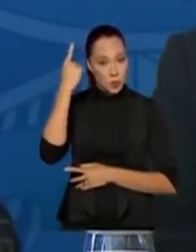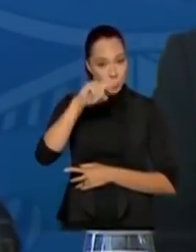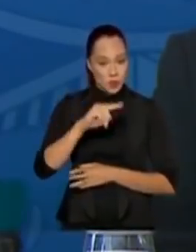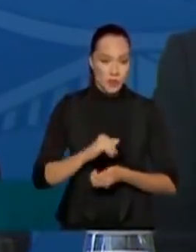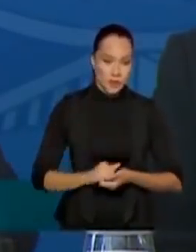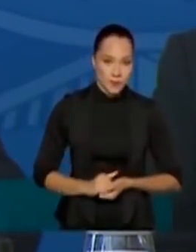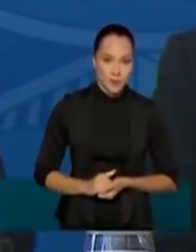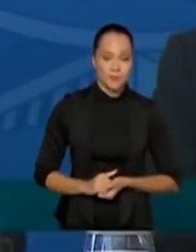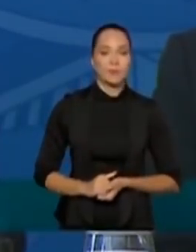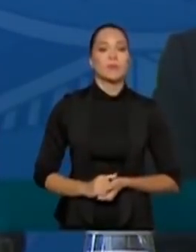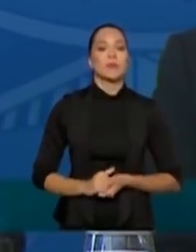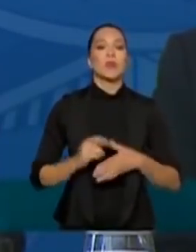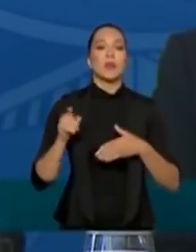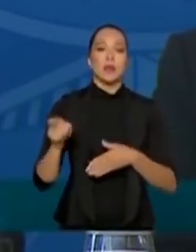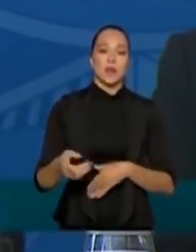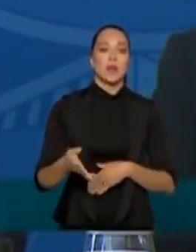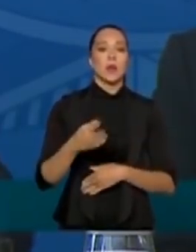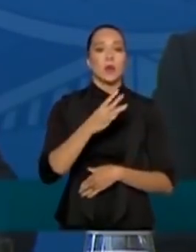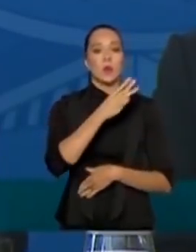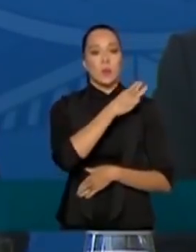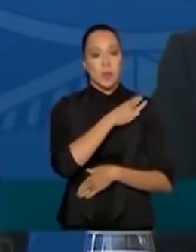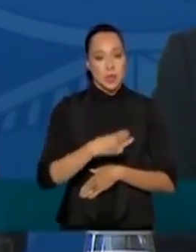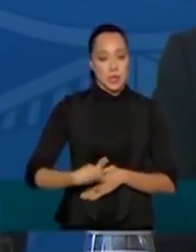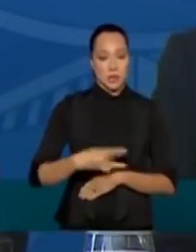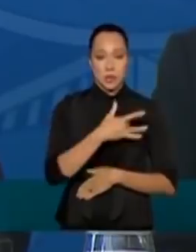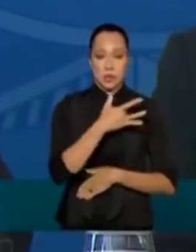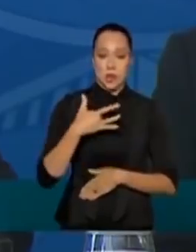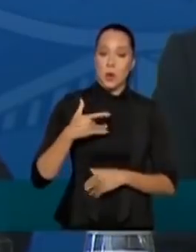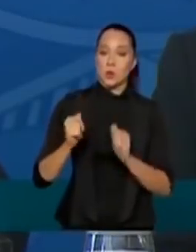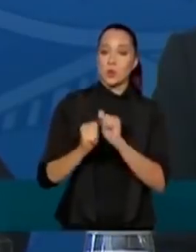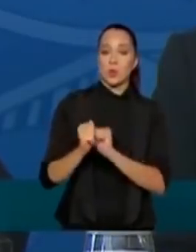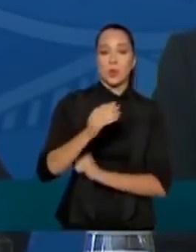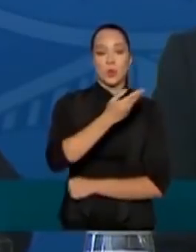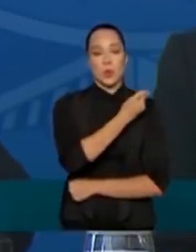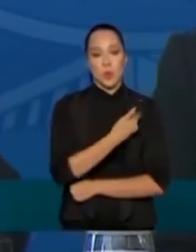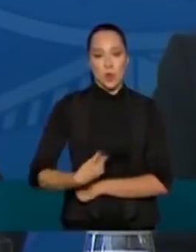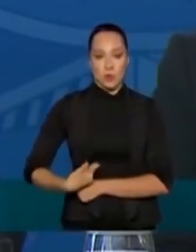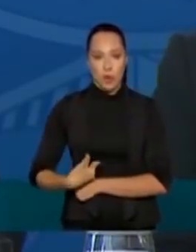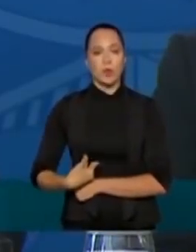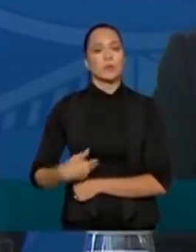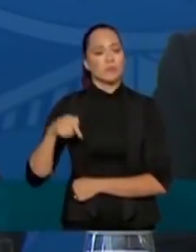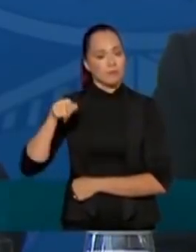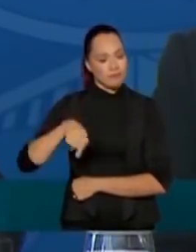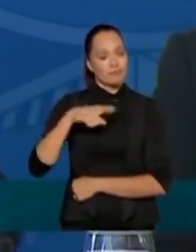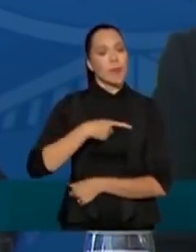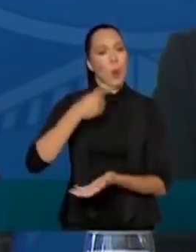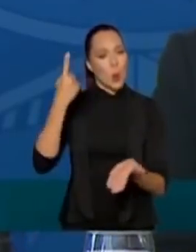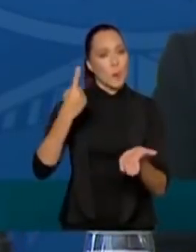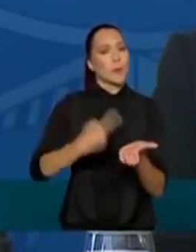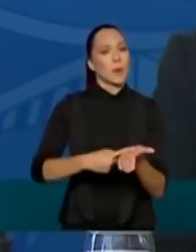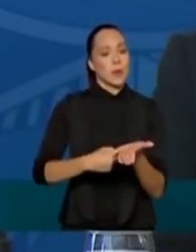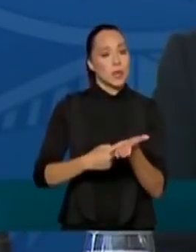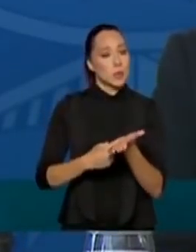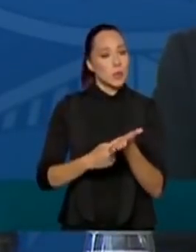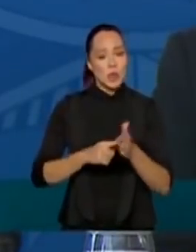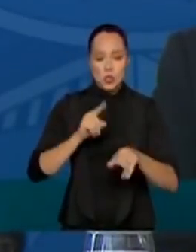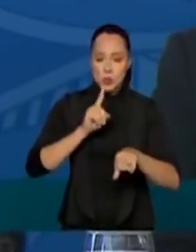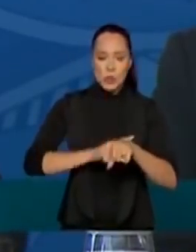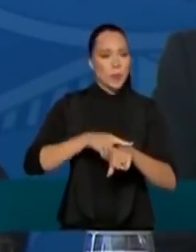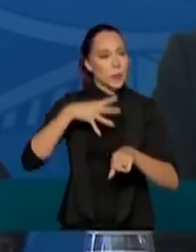E o ministro da Saúde e o governo assumem o compromisso de, em curto